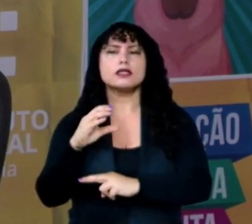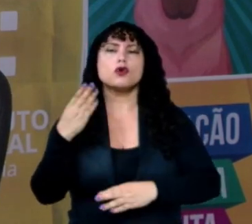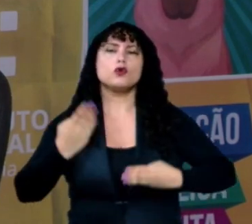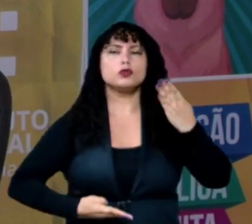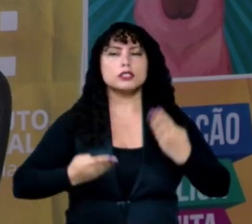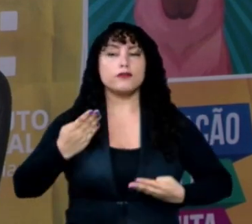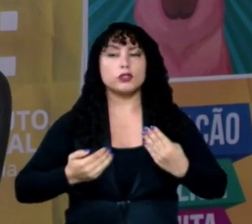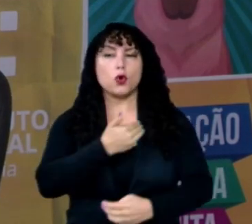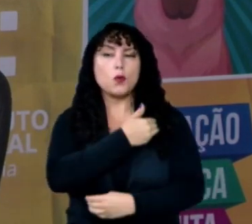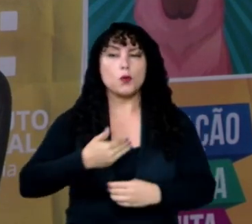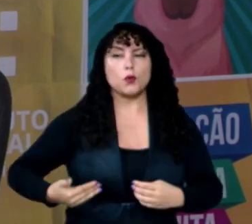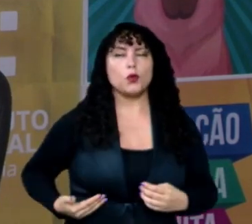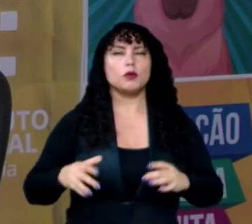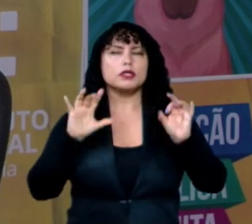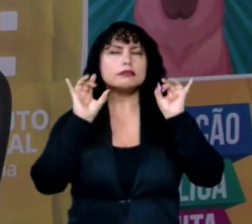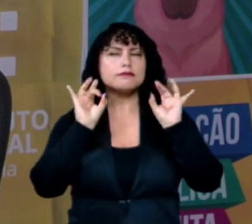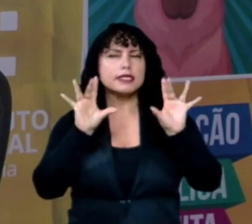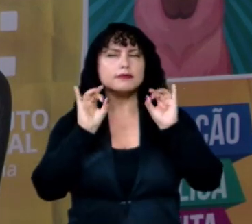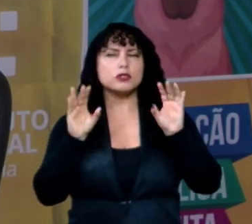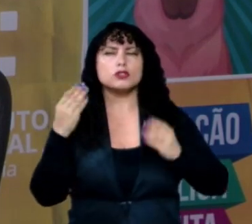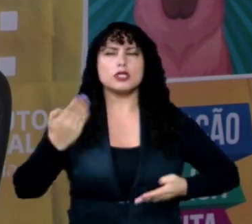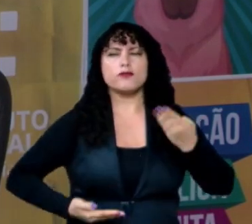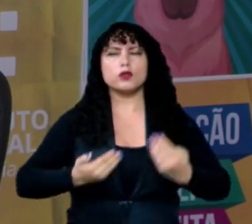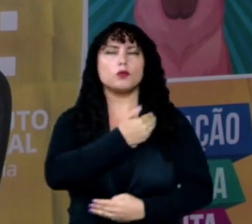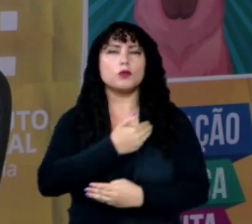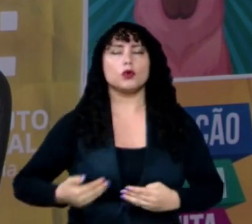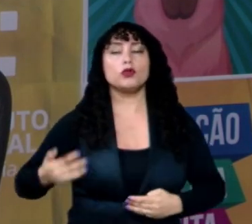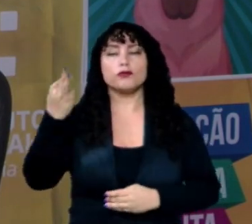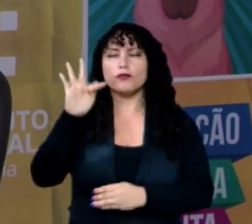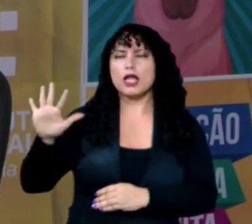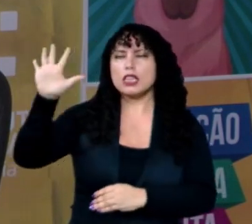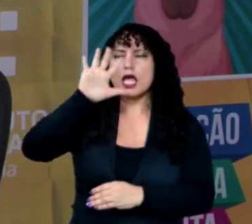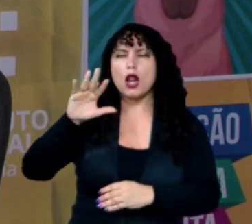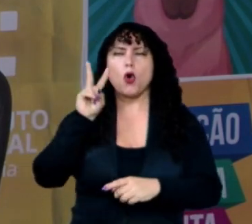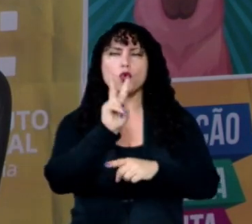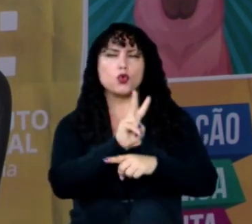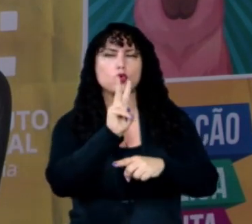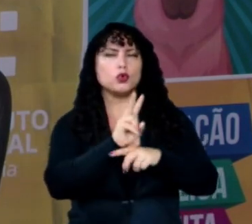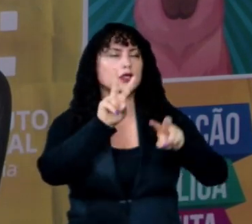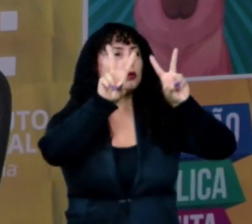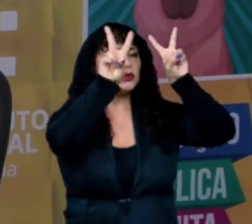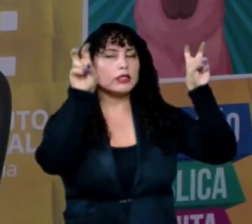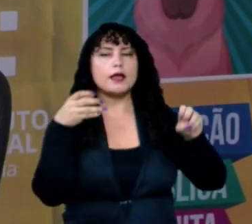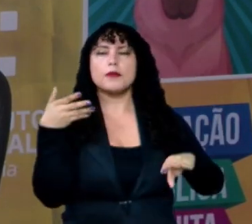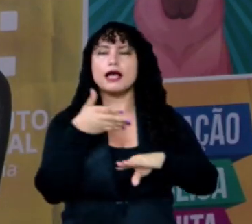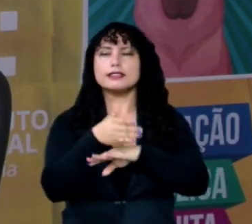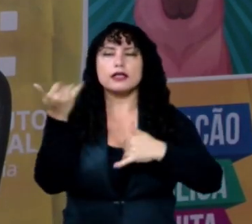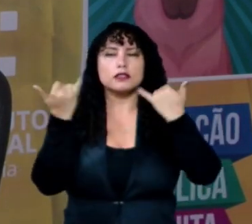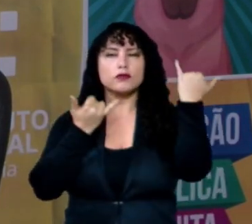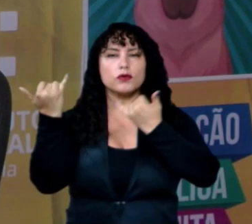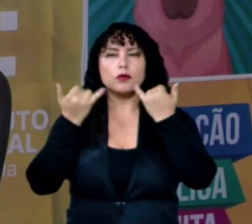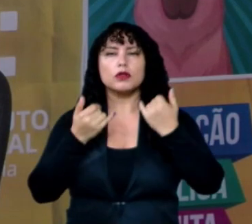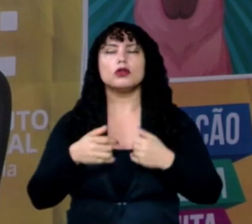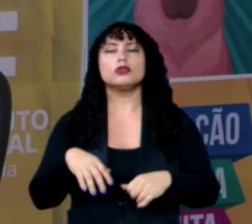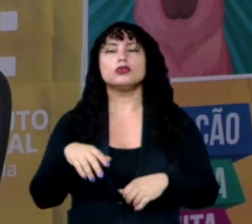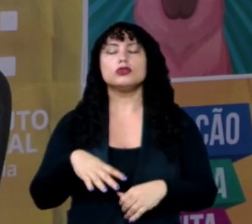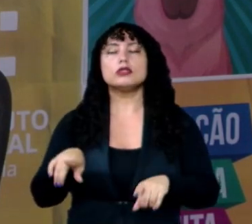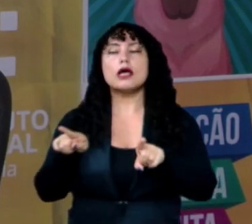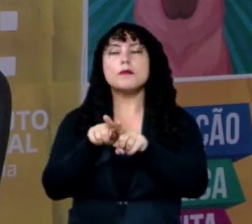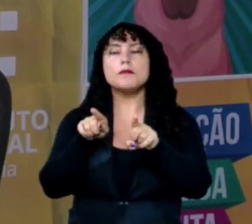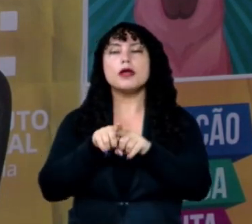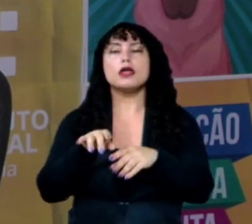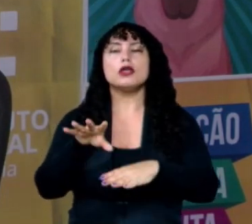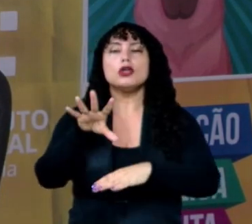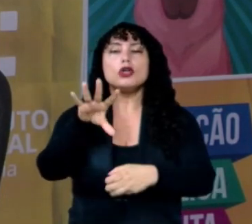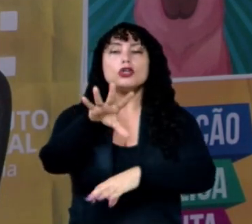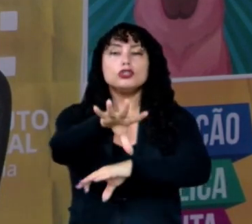servidores públicos, especialmente os servidores públicos federais, que cuidam do tema de acesso à informação, de ouvidoria, e a gente